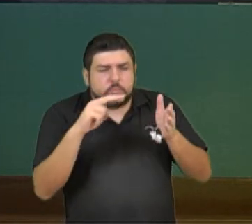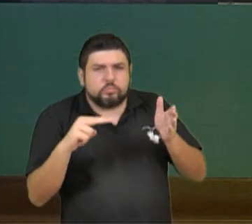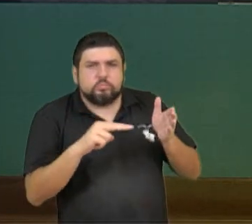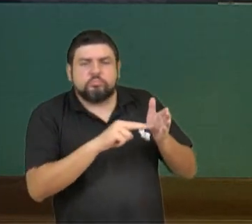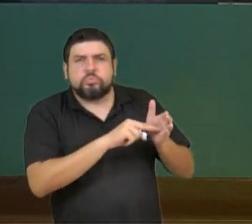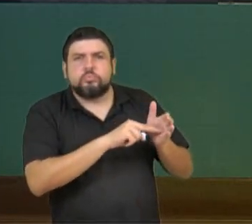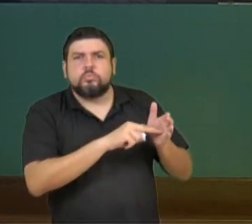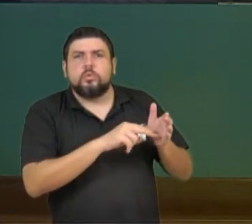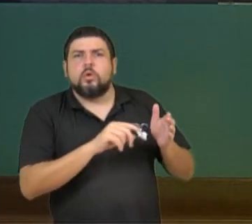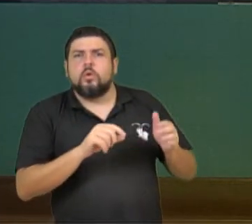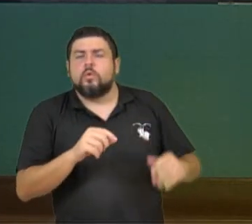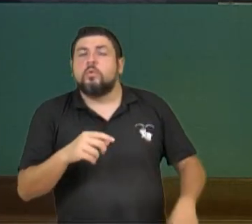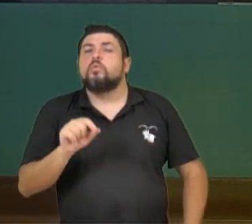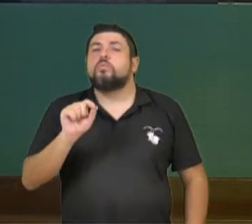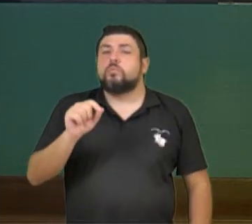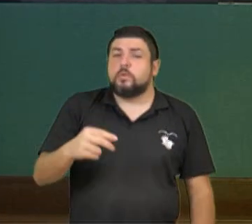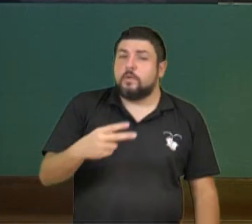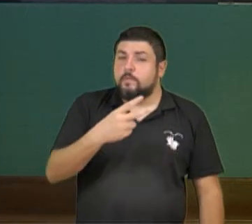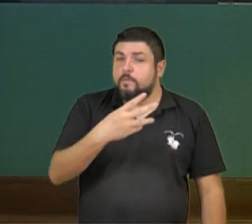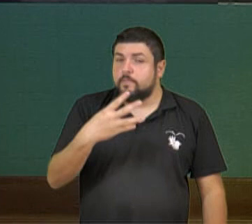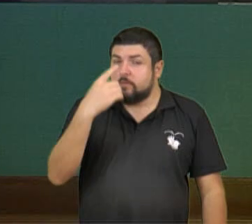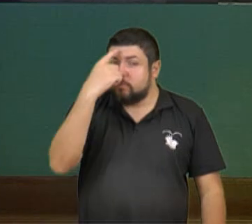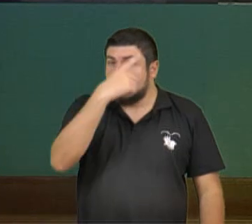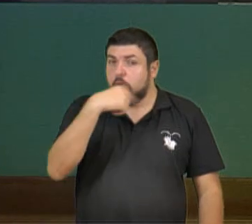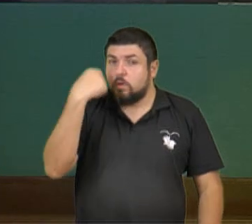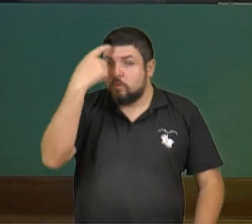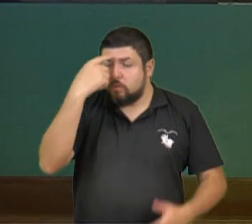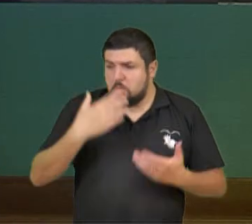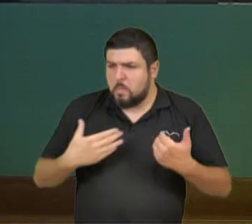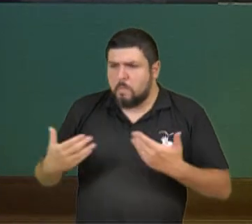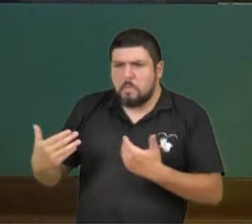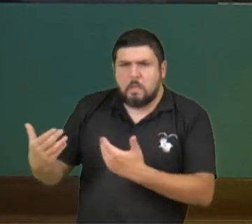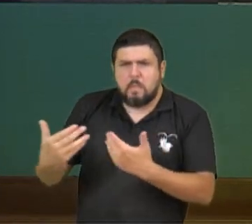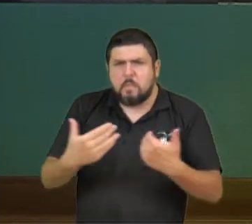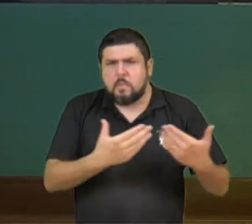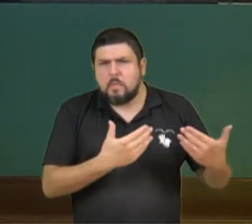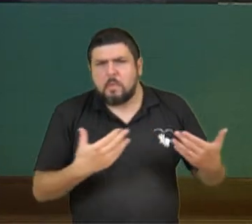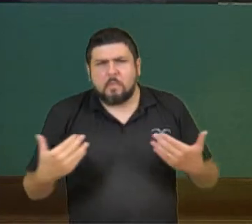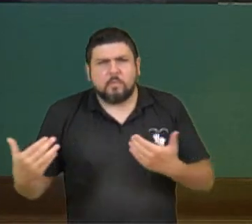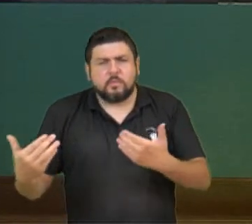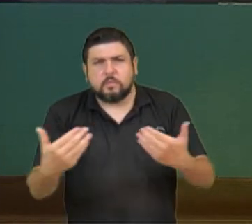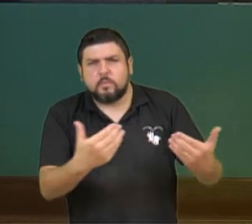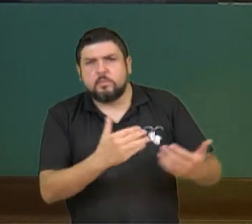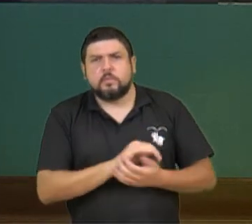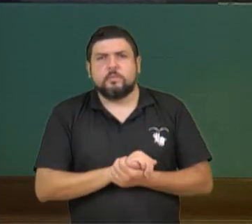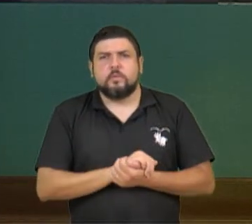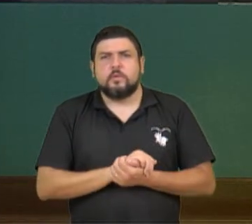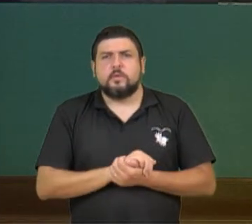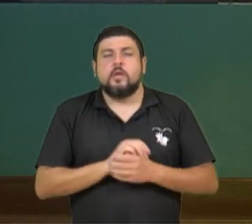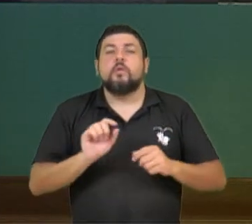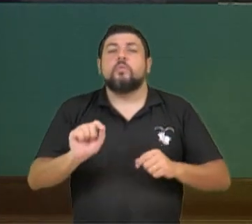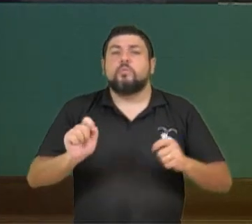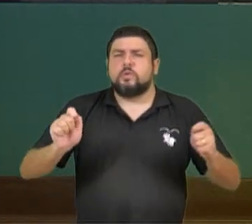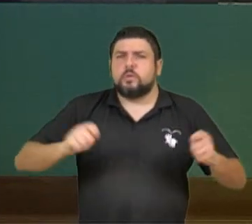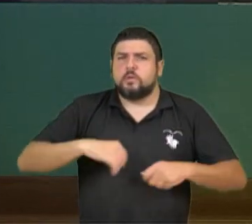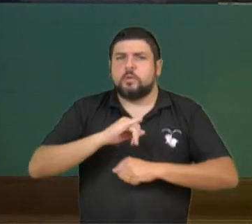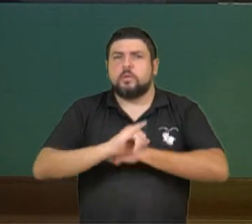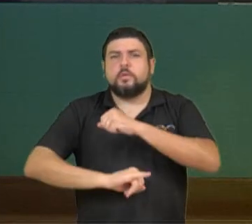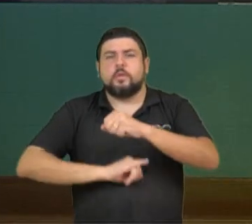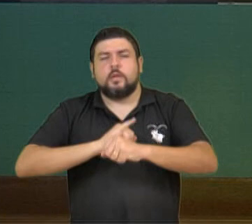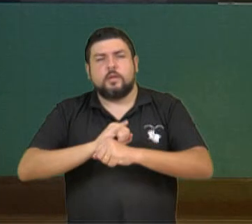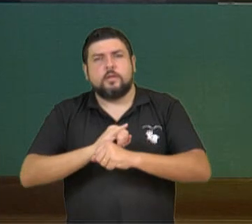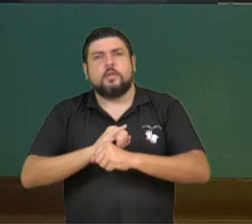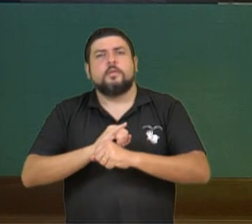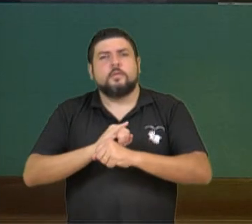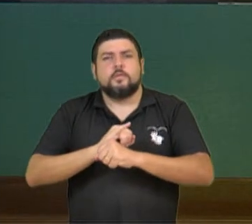de 24 horas de ligação. Nesse nós vemos a internet nos fazendo essa possibilidade de